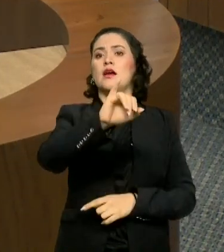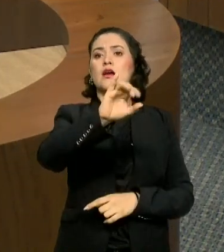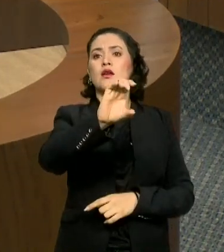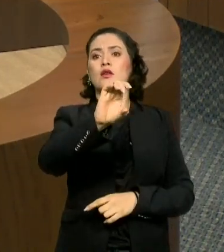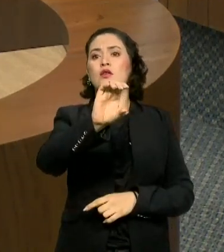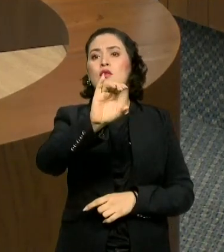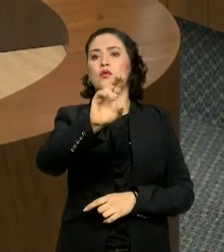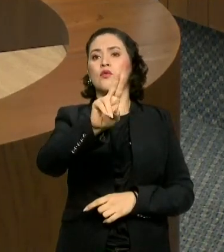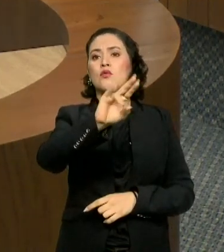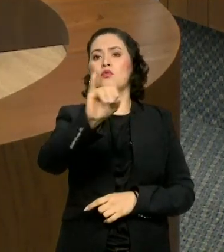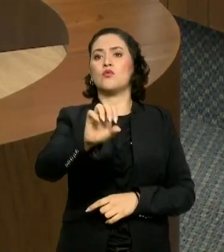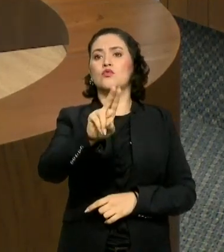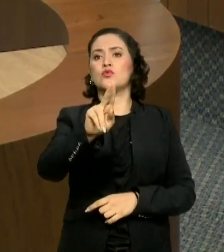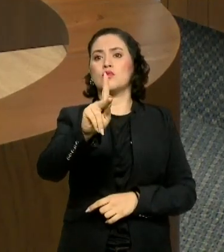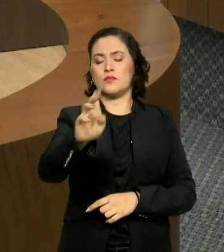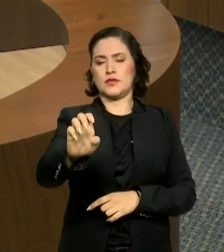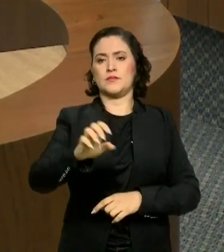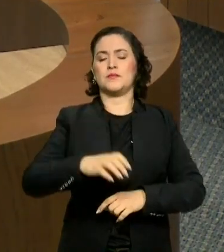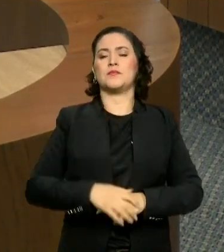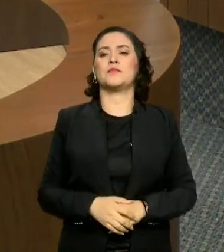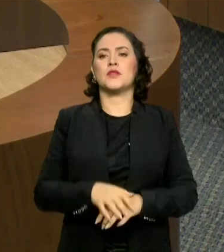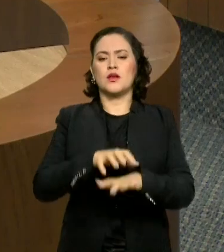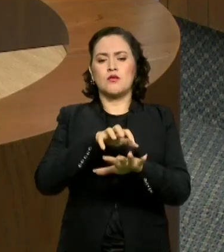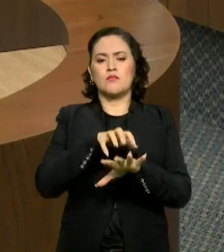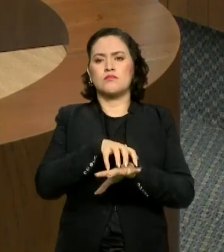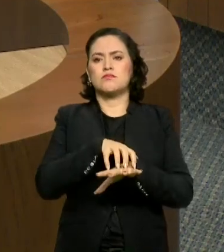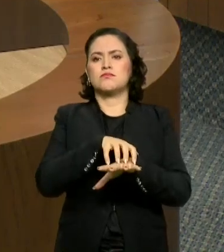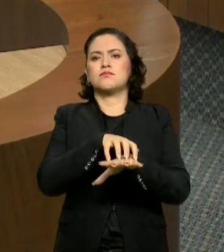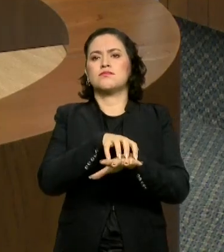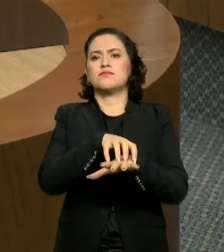para carregar, levar os transportes,